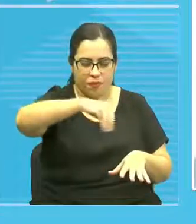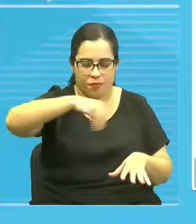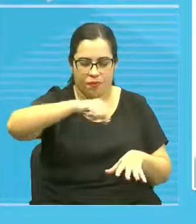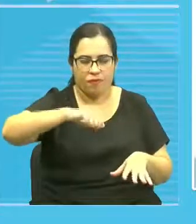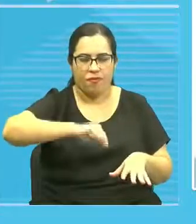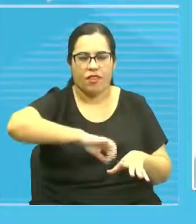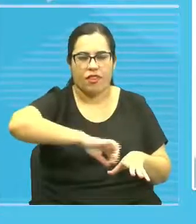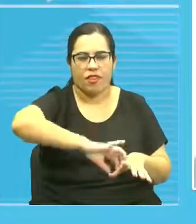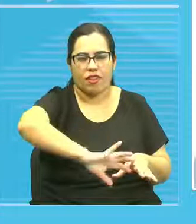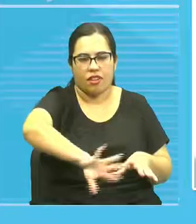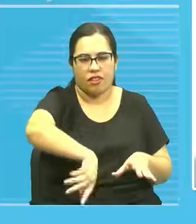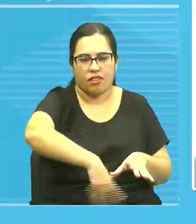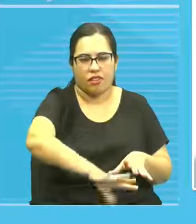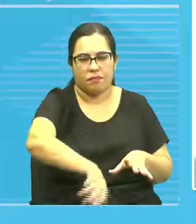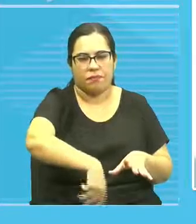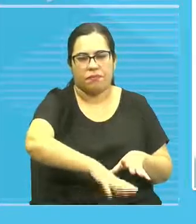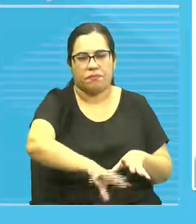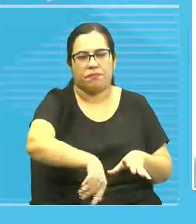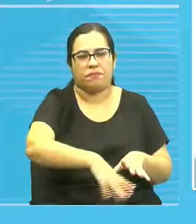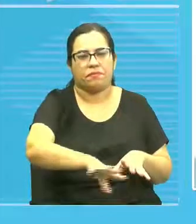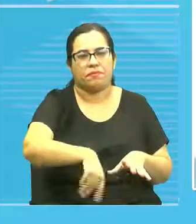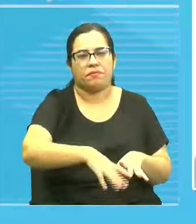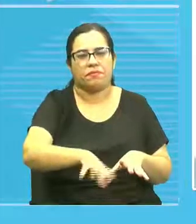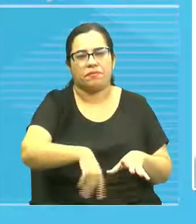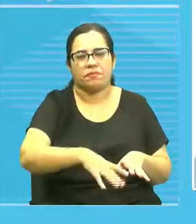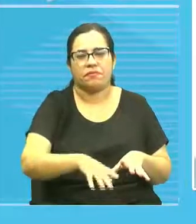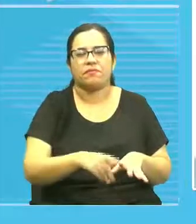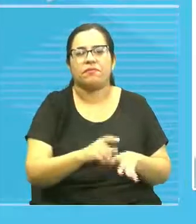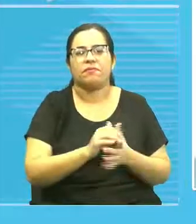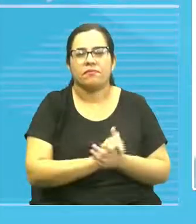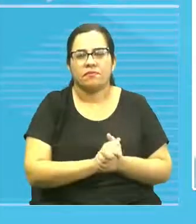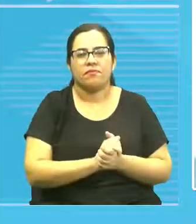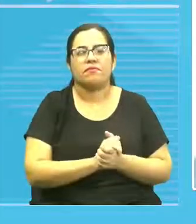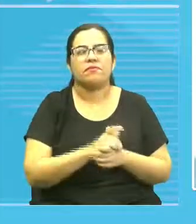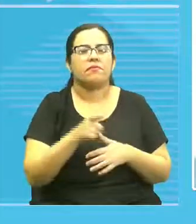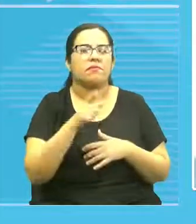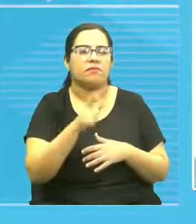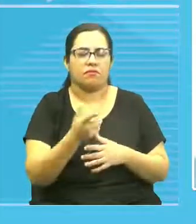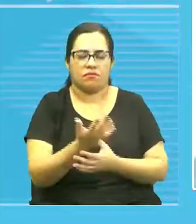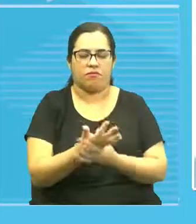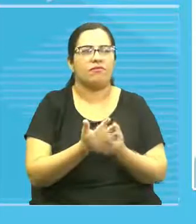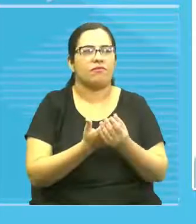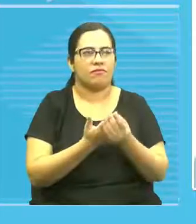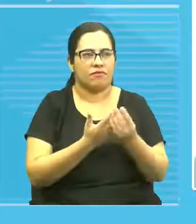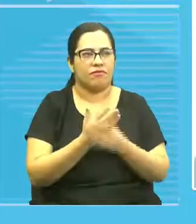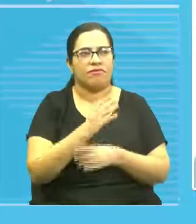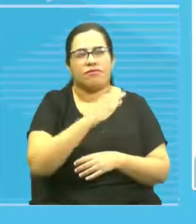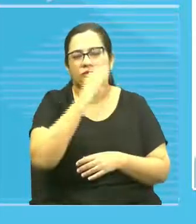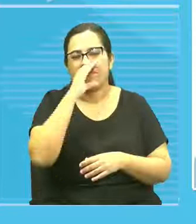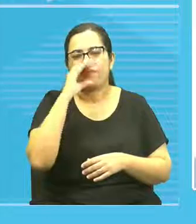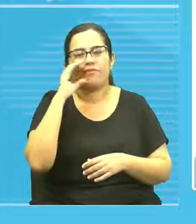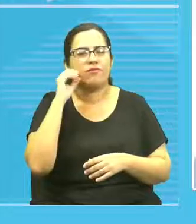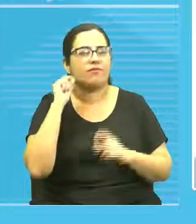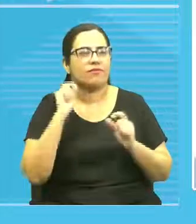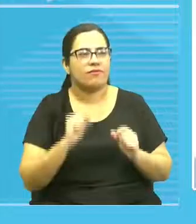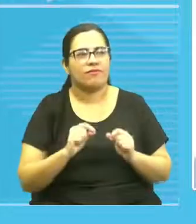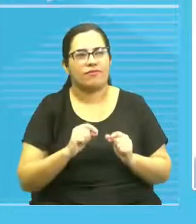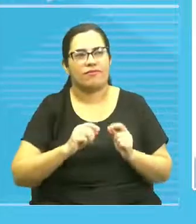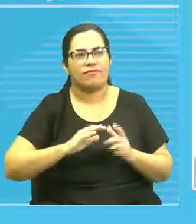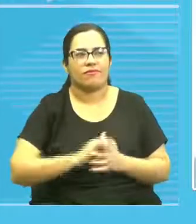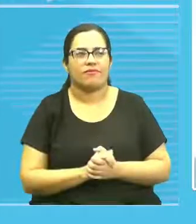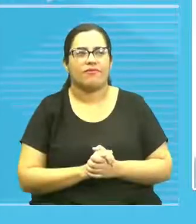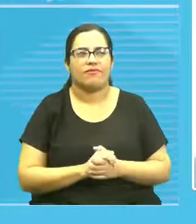pó e mexer com a mão lá no balde. Aquece, Rosinha. Se tua mão aqueceu,